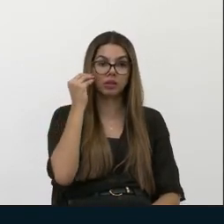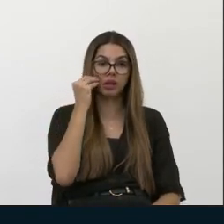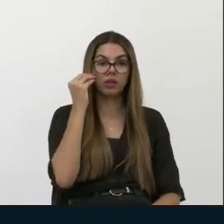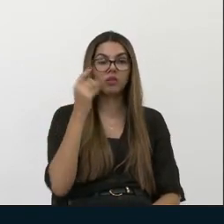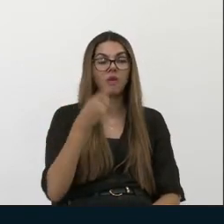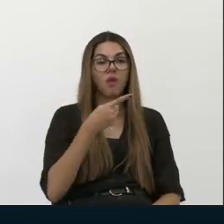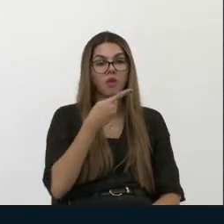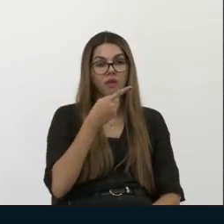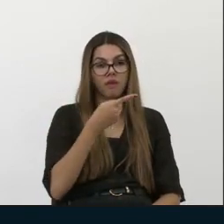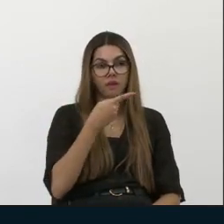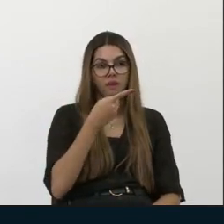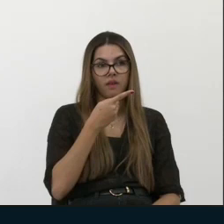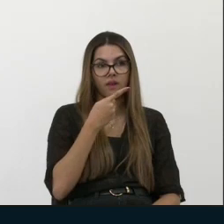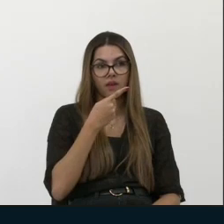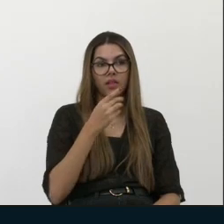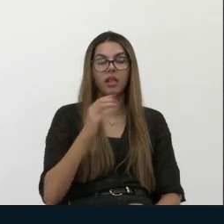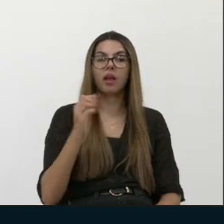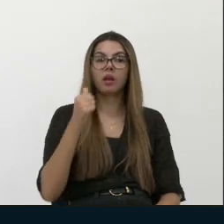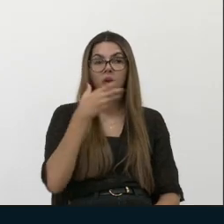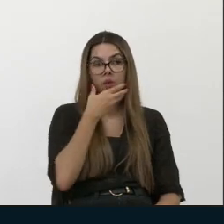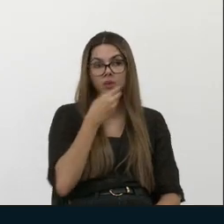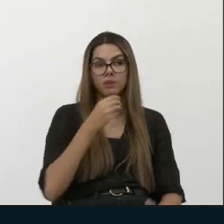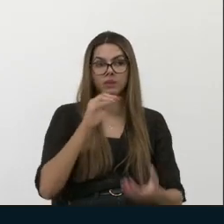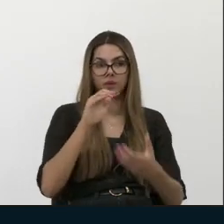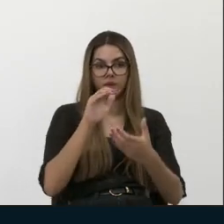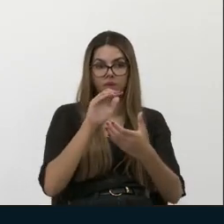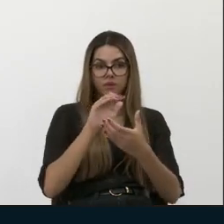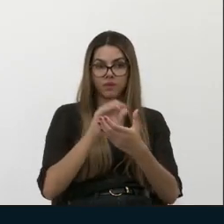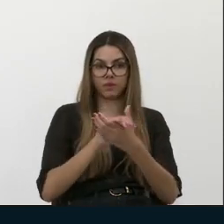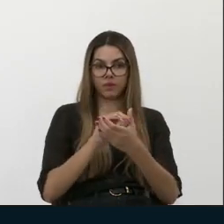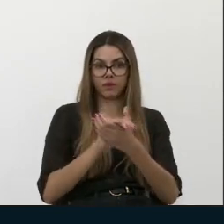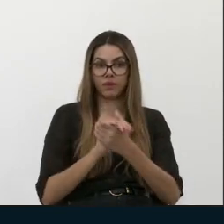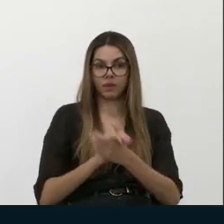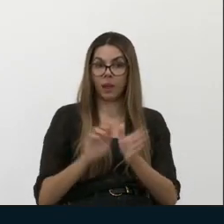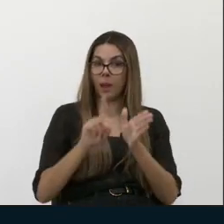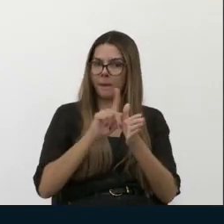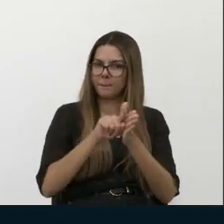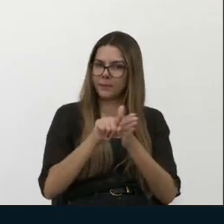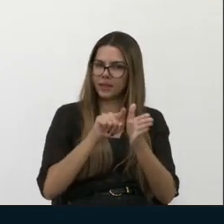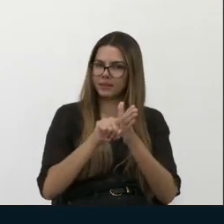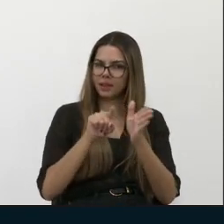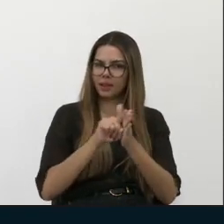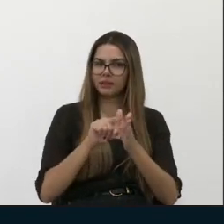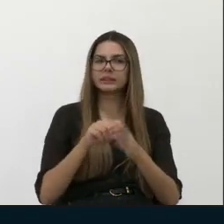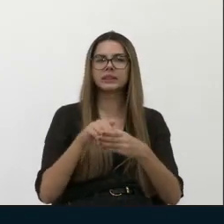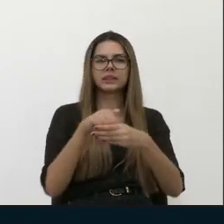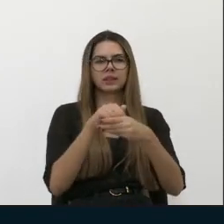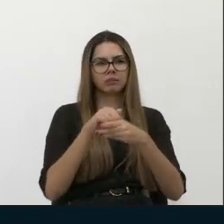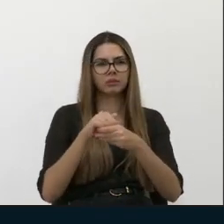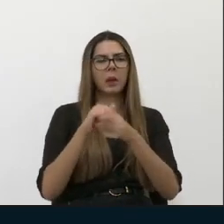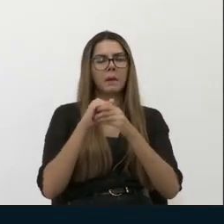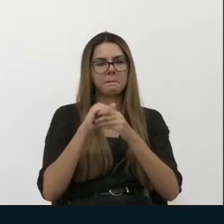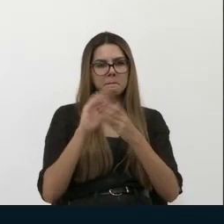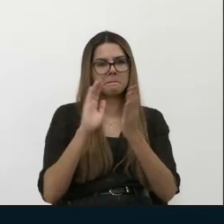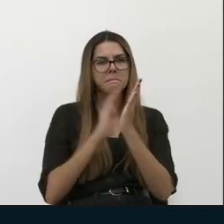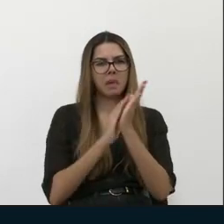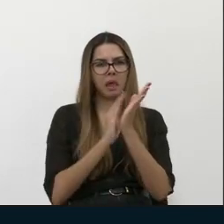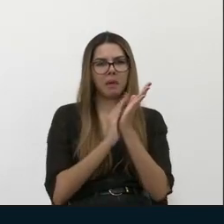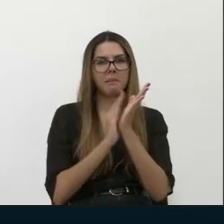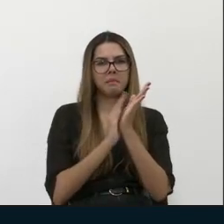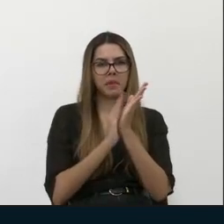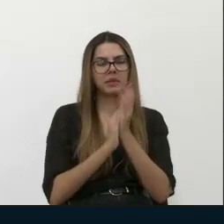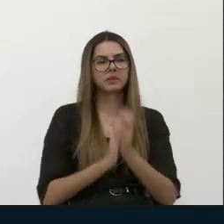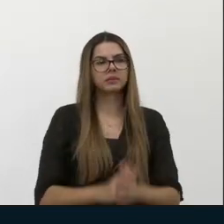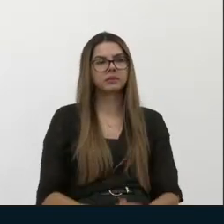dizer que o Eloy Pietá está na frente nas pesquisas e vai continuar. Parabéns, Eloy Pietá. Parabéns,